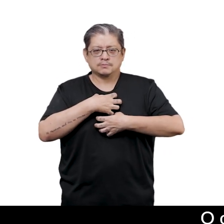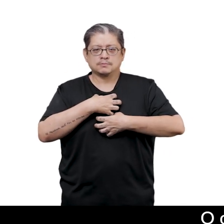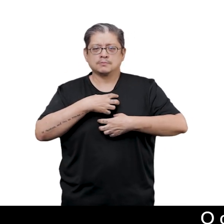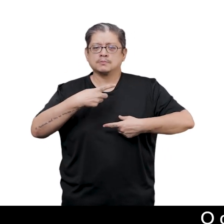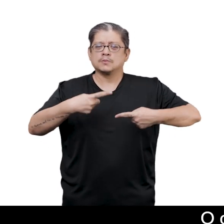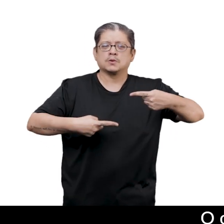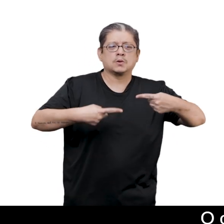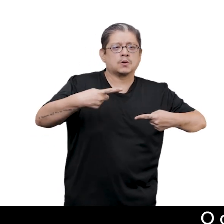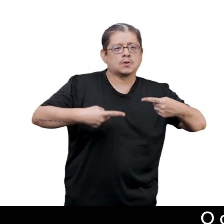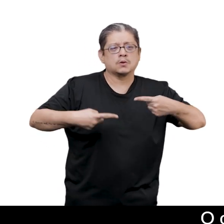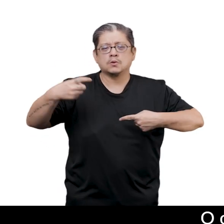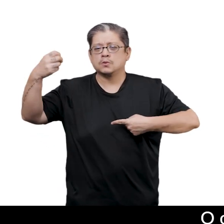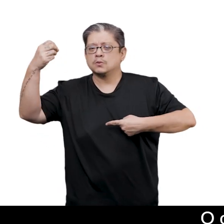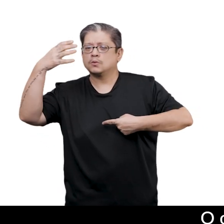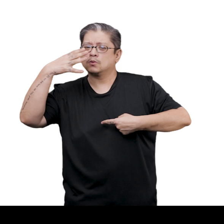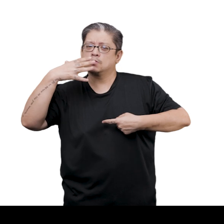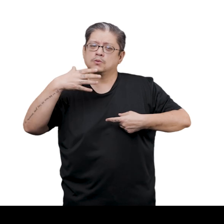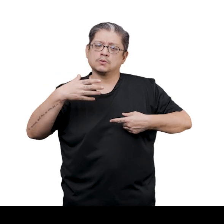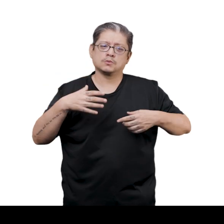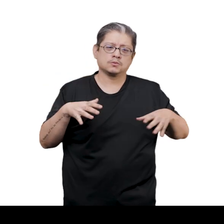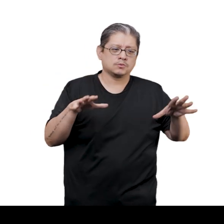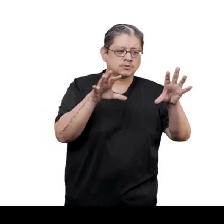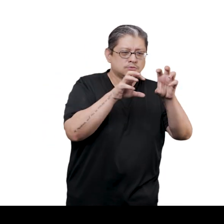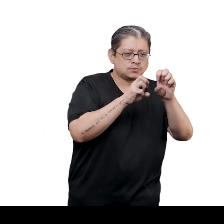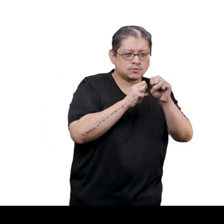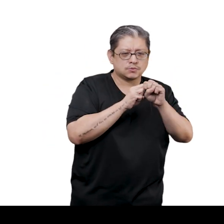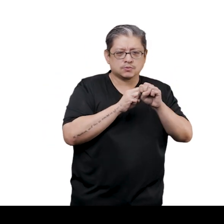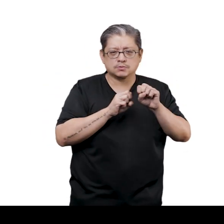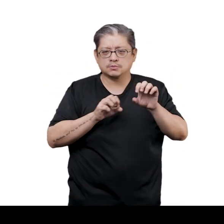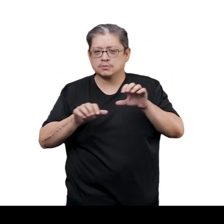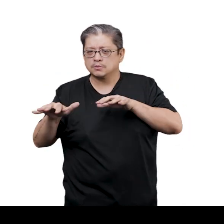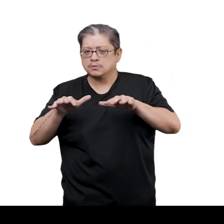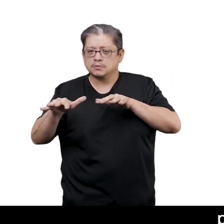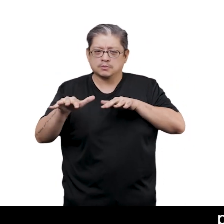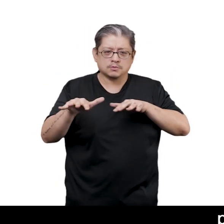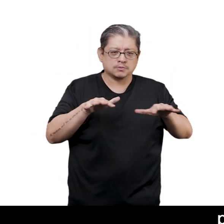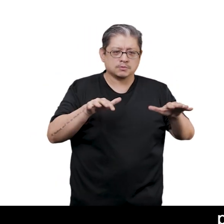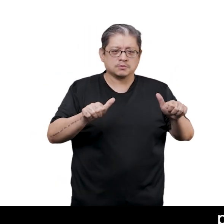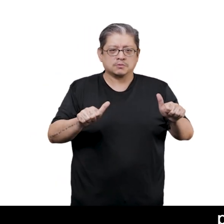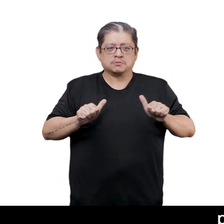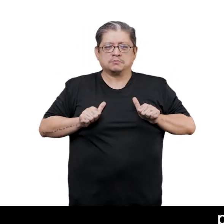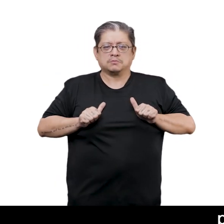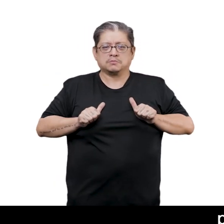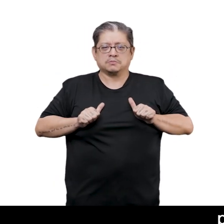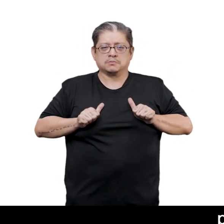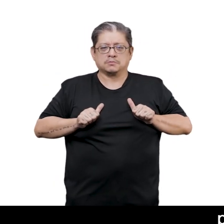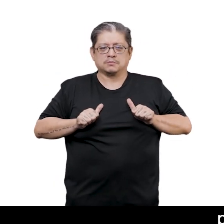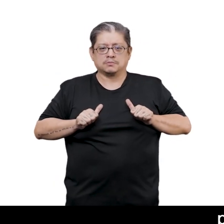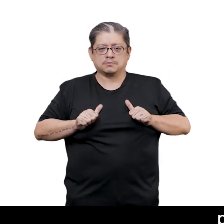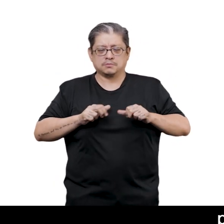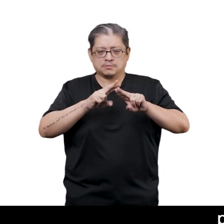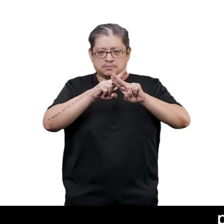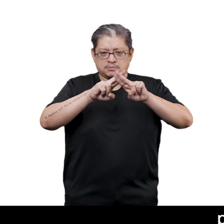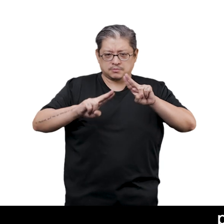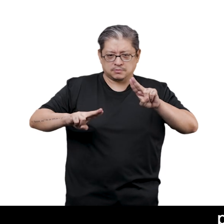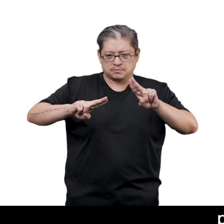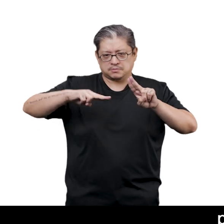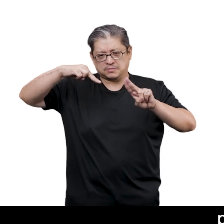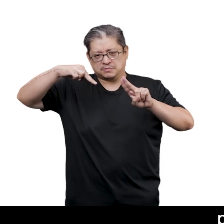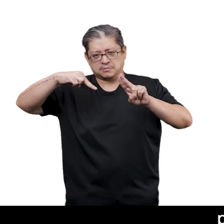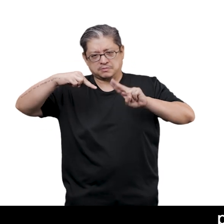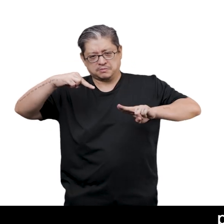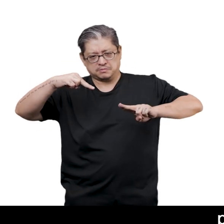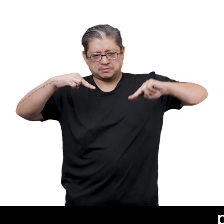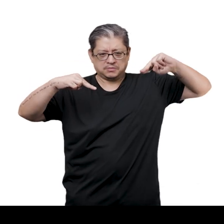de tensão entre luz e sombra, movimento e imobilidade, pois, embora as faixas pareçam se deslocar